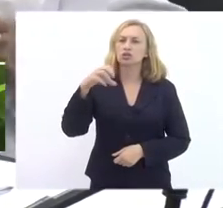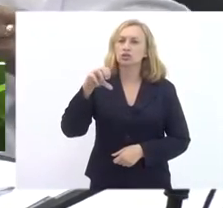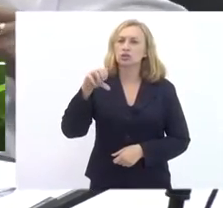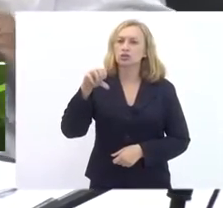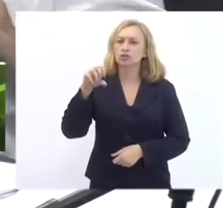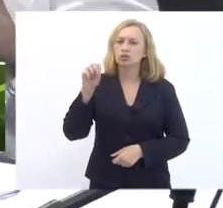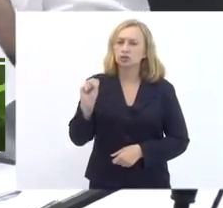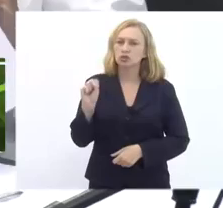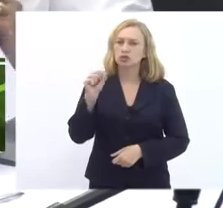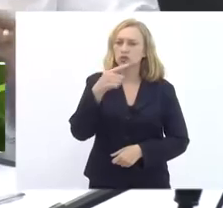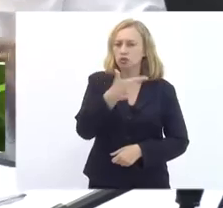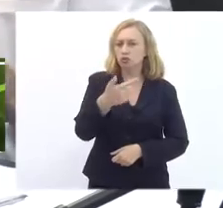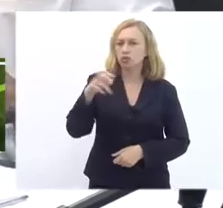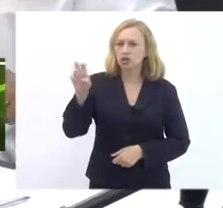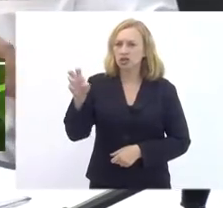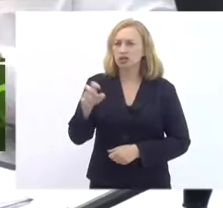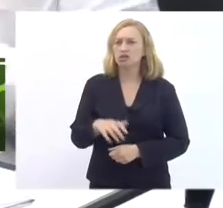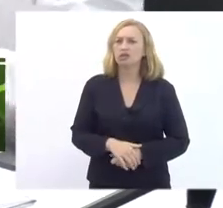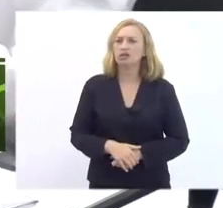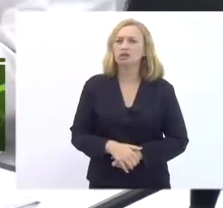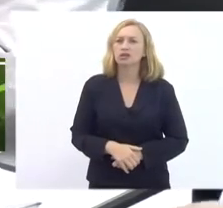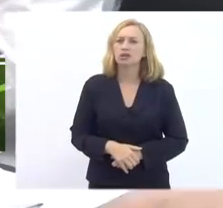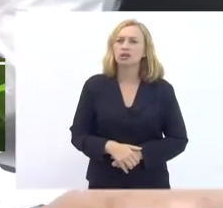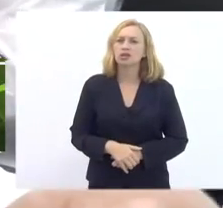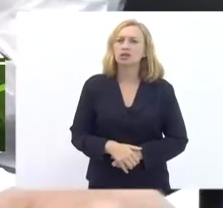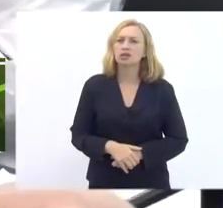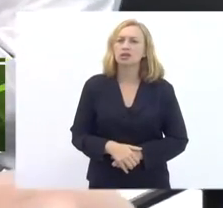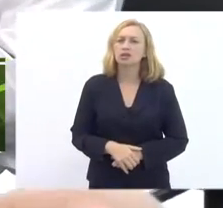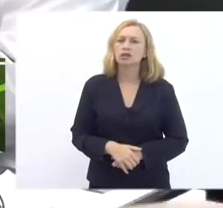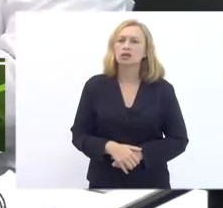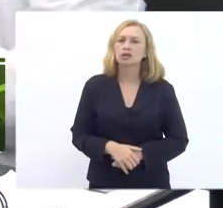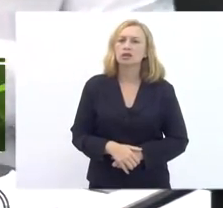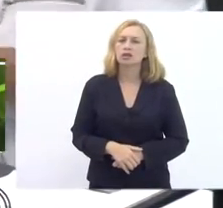238/2015, desde 2015. Não é? E